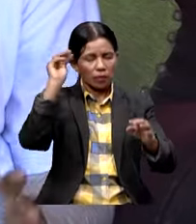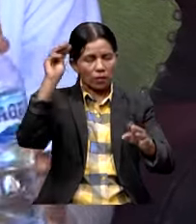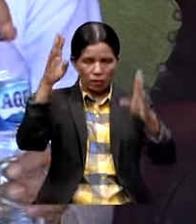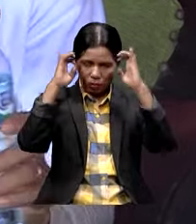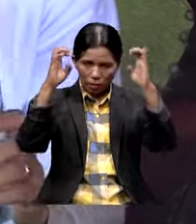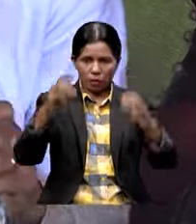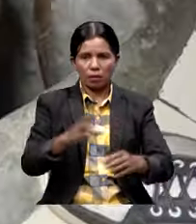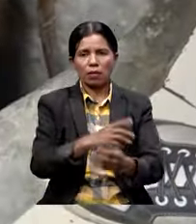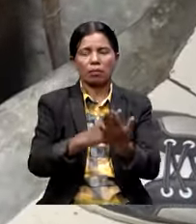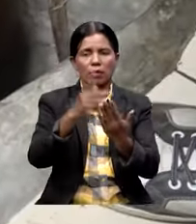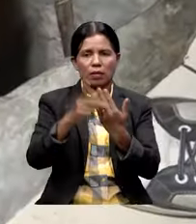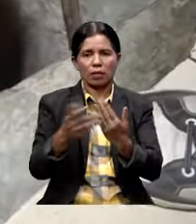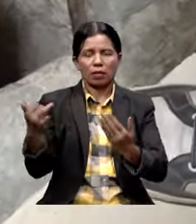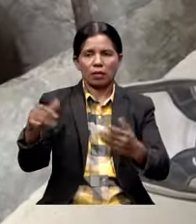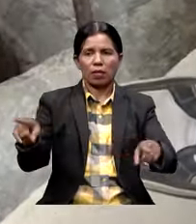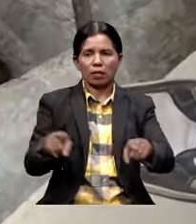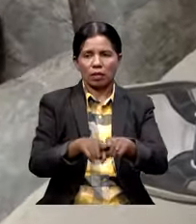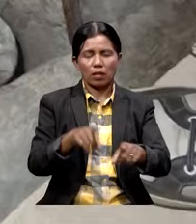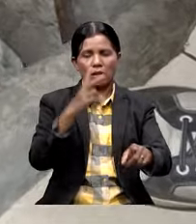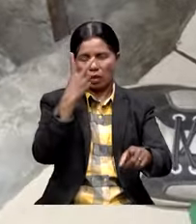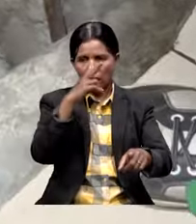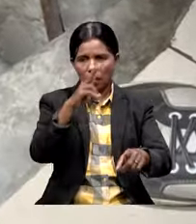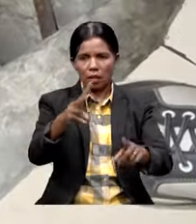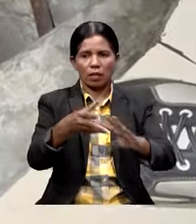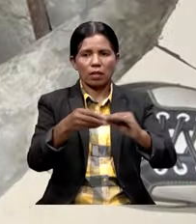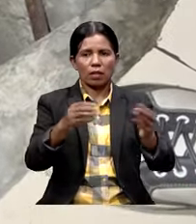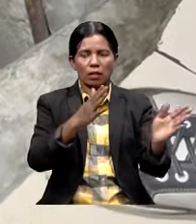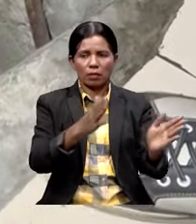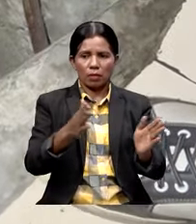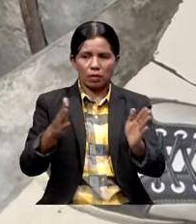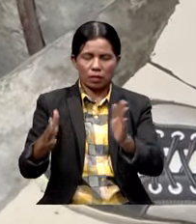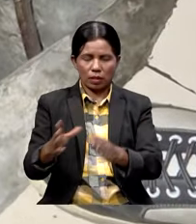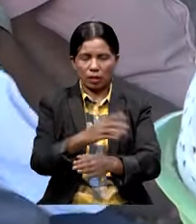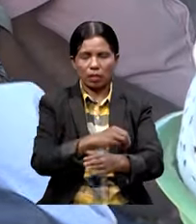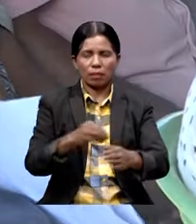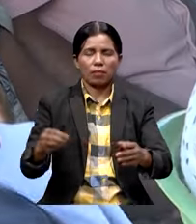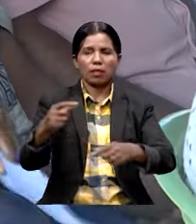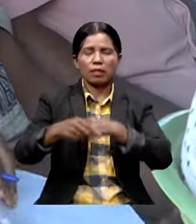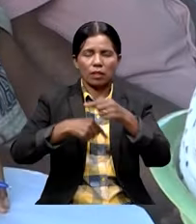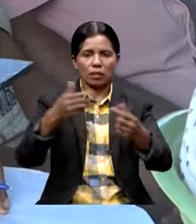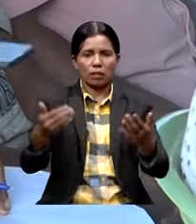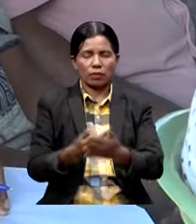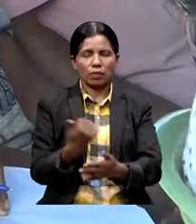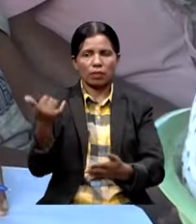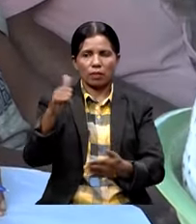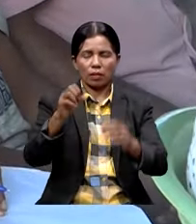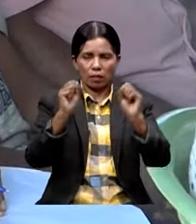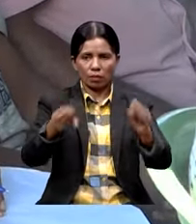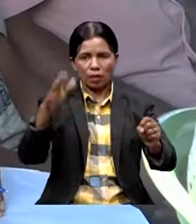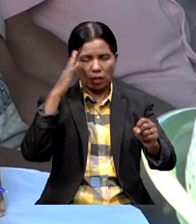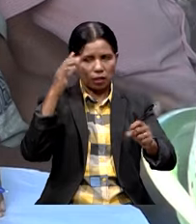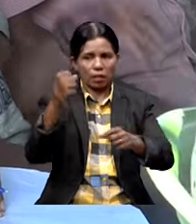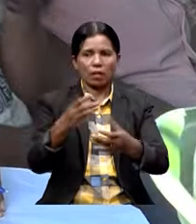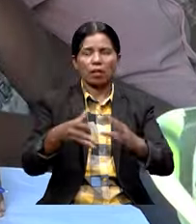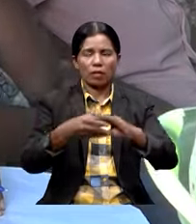continua na fatia programa Sira, a nessa conta história ligada ao processo de libertação pátria, baseração fundo Sira, não é bela atena